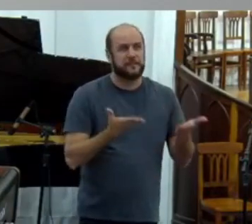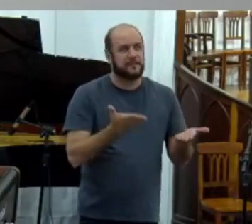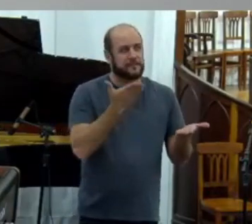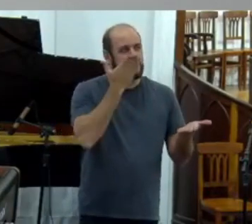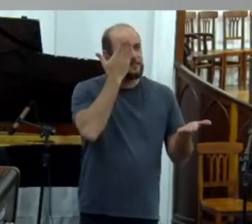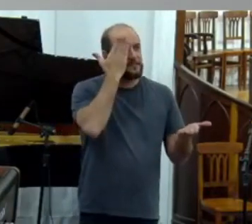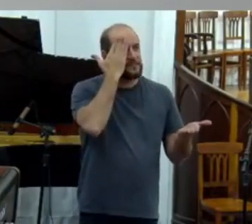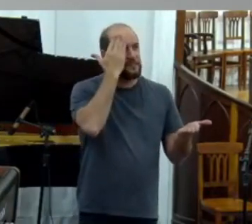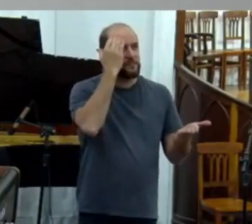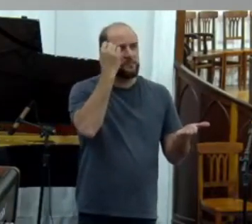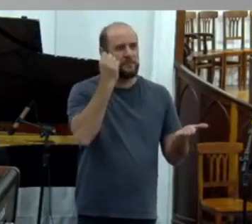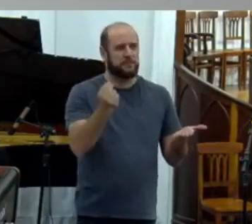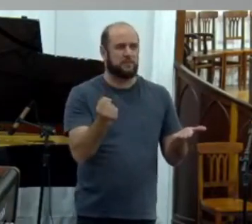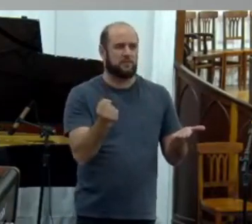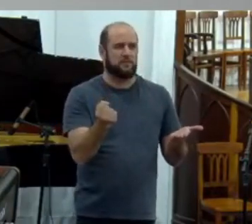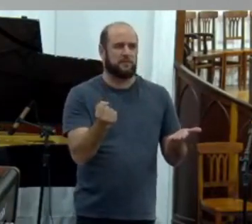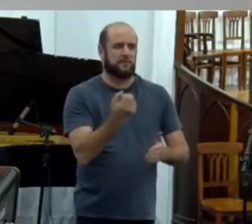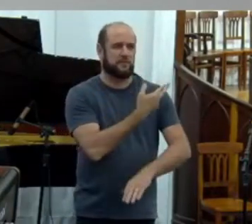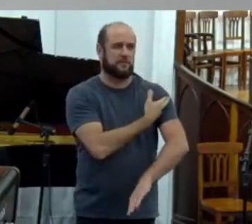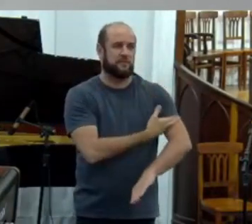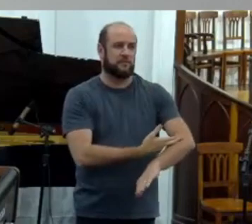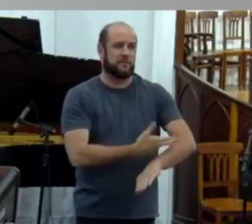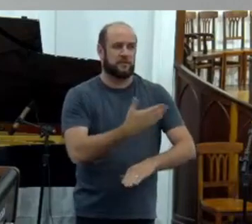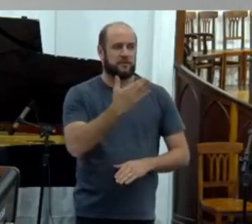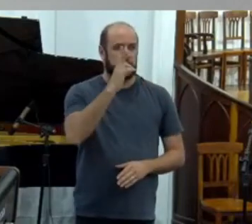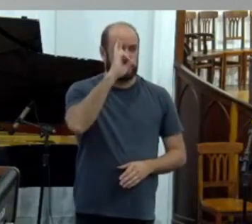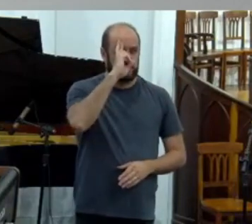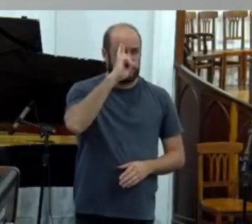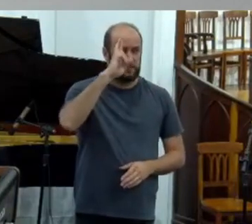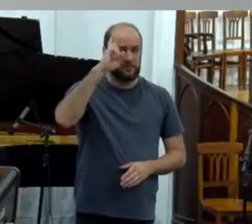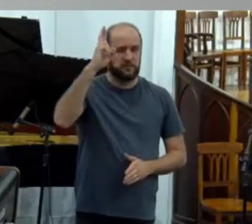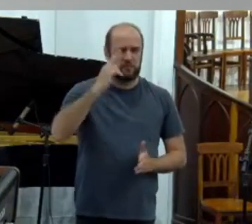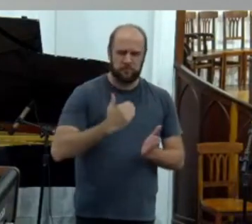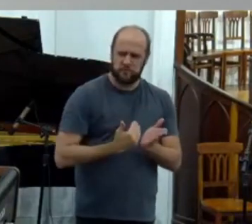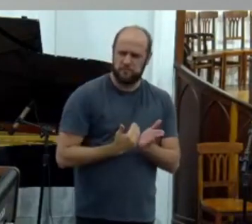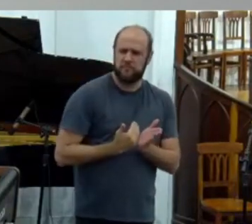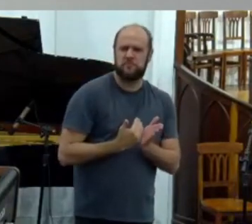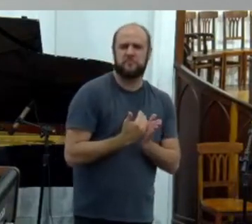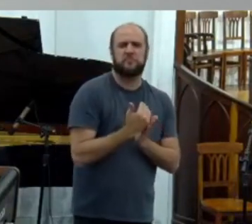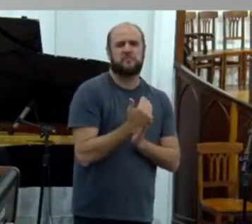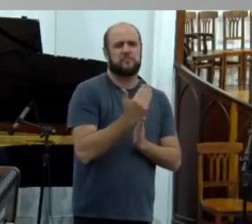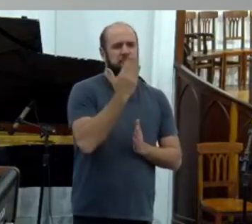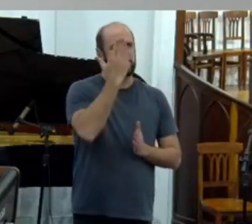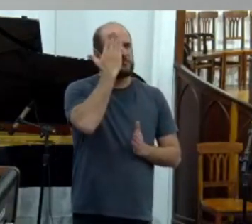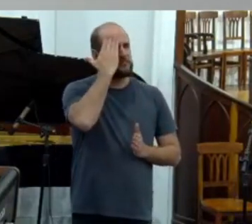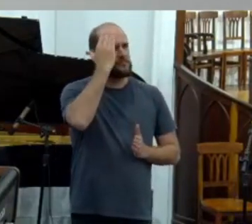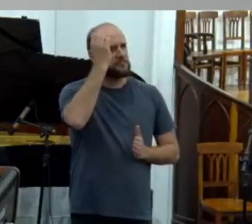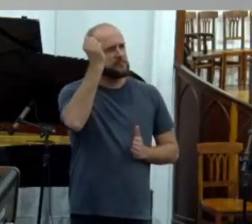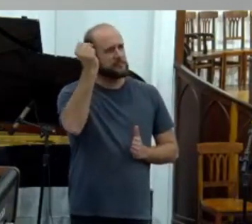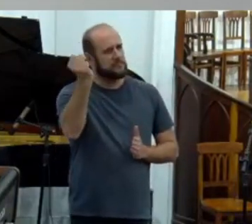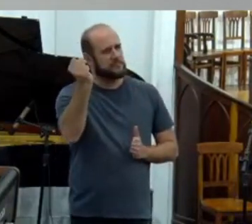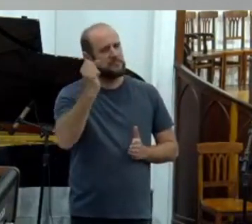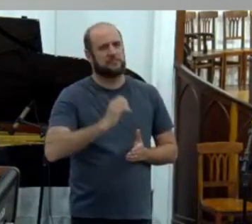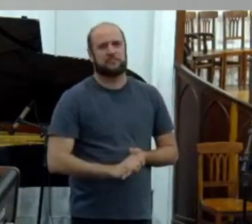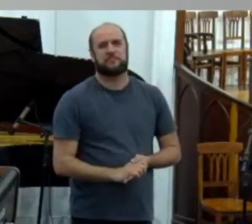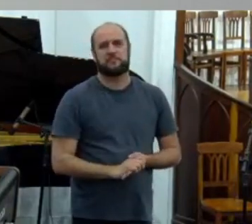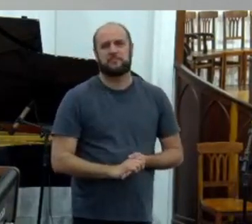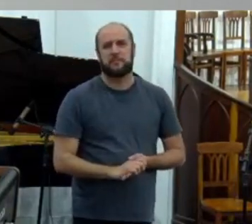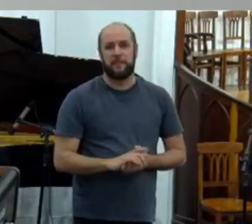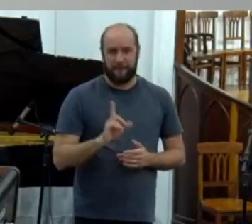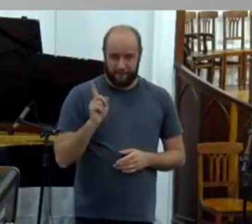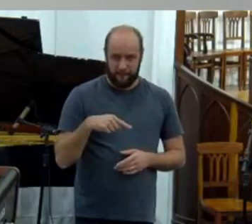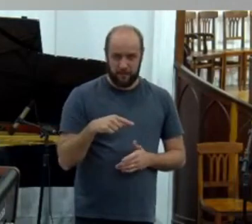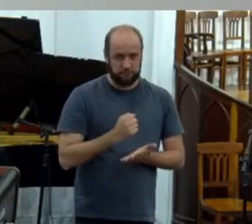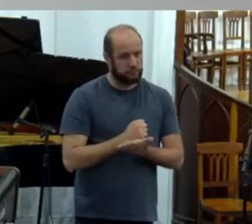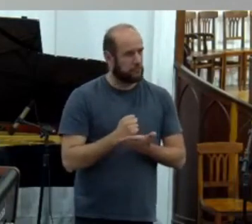sabedoria. O temor do Senhor é o princípio da sabedoria. O que é, já foi, e